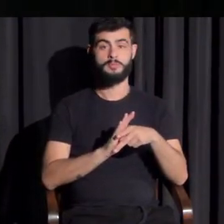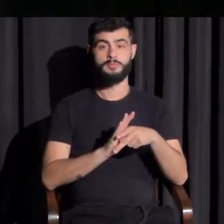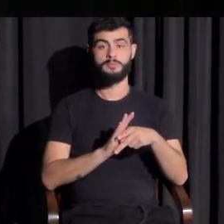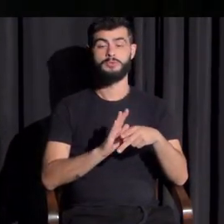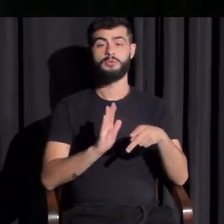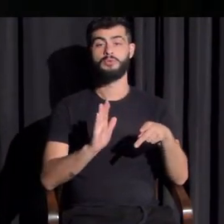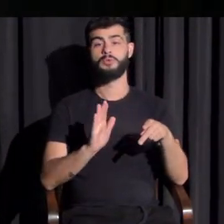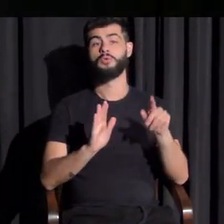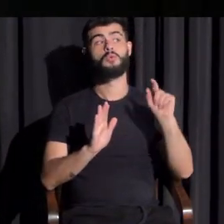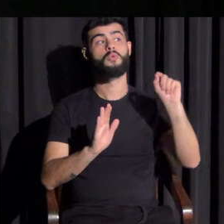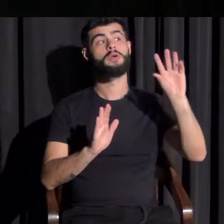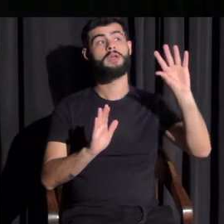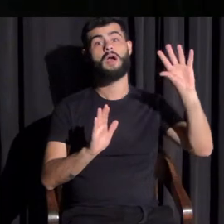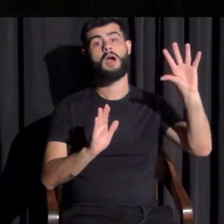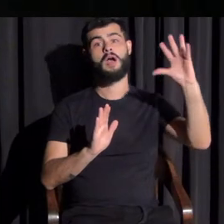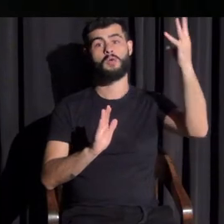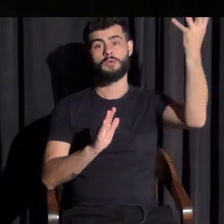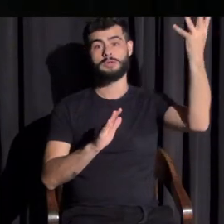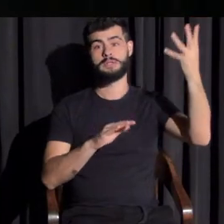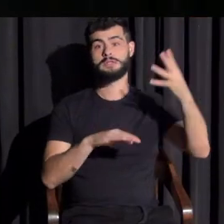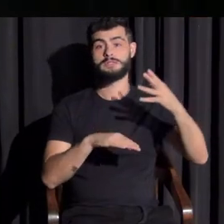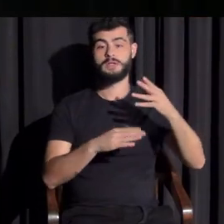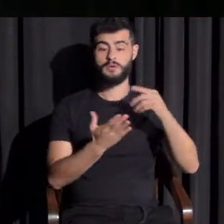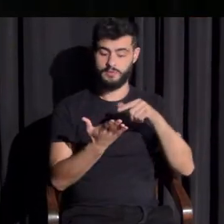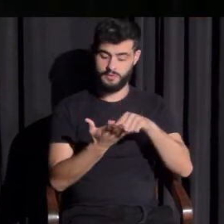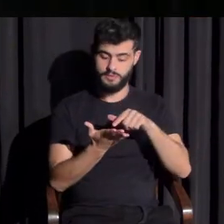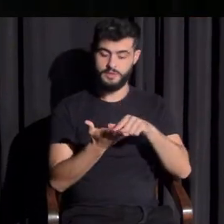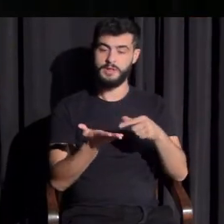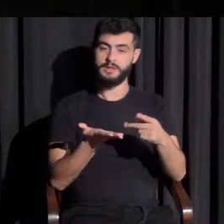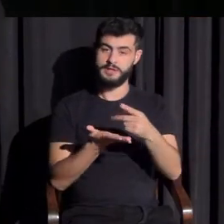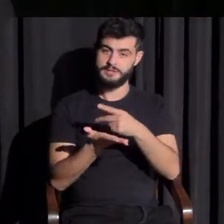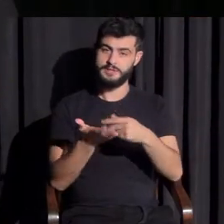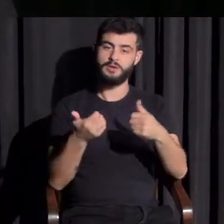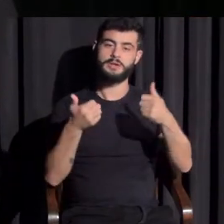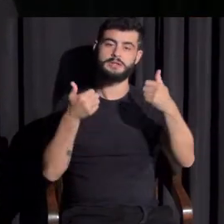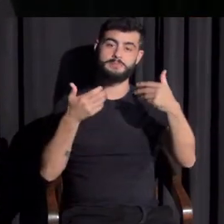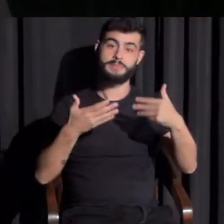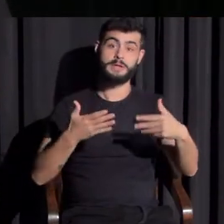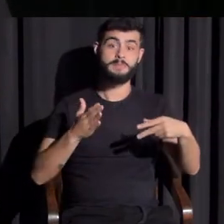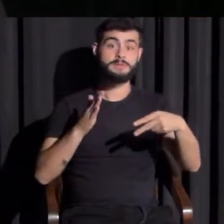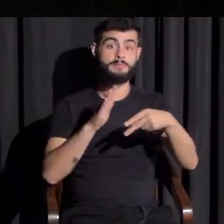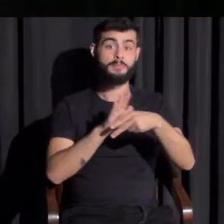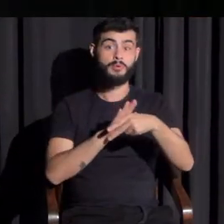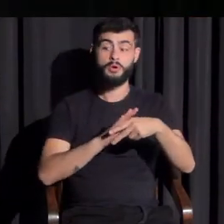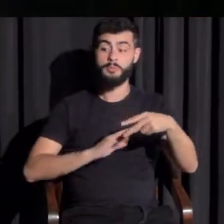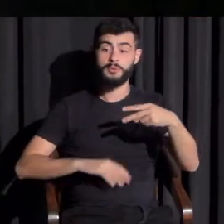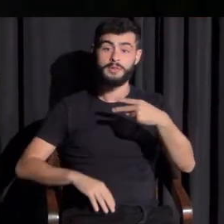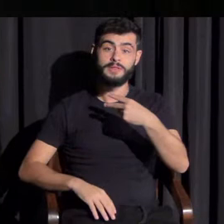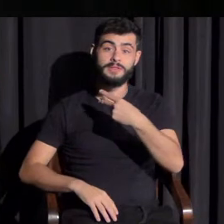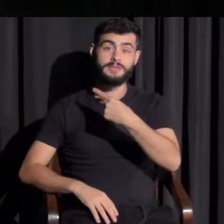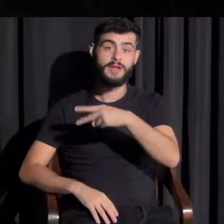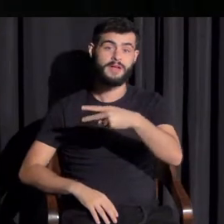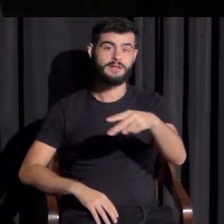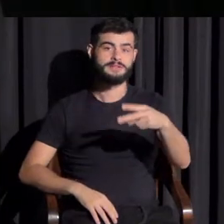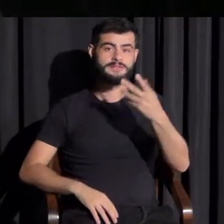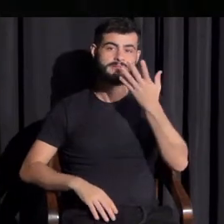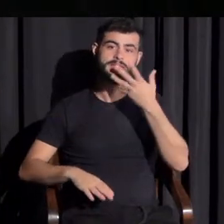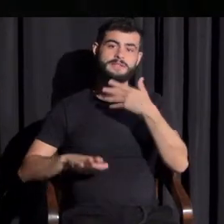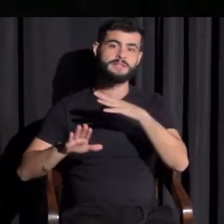vista das crianças que passavam por esse lugar desde o outro lado das grades,